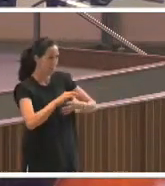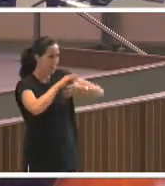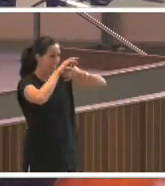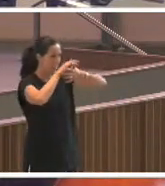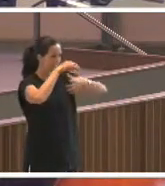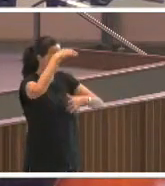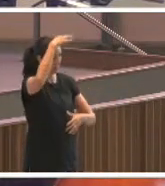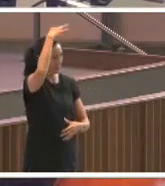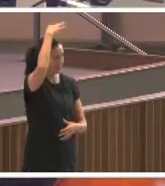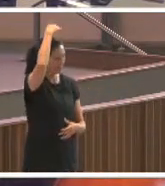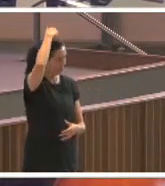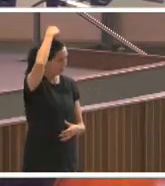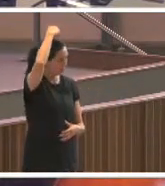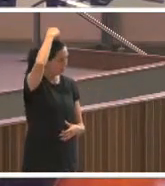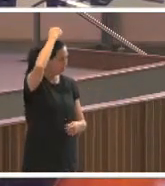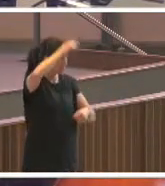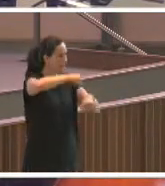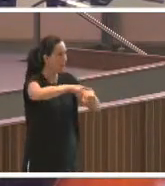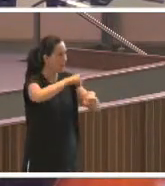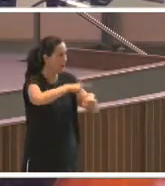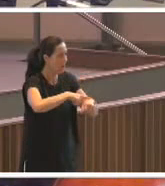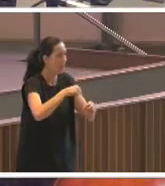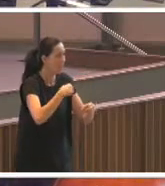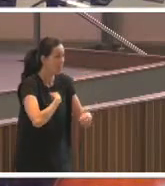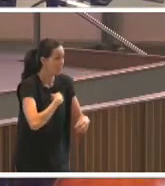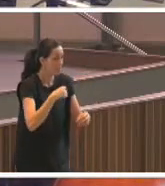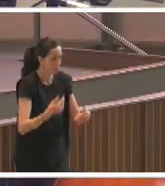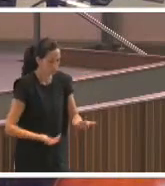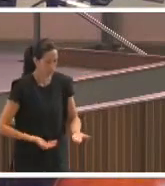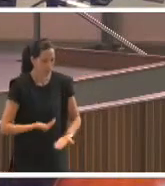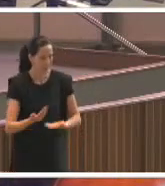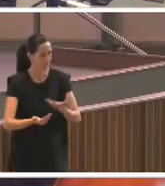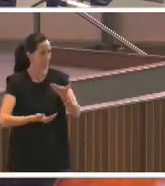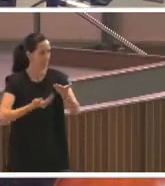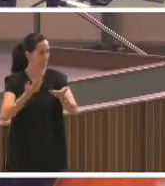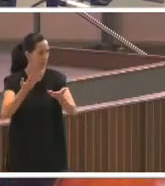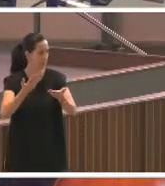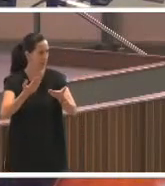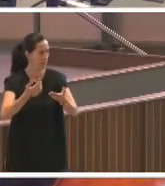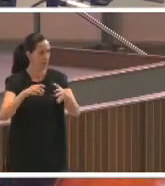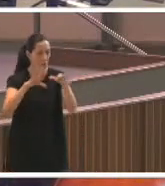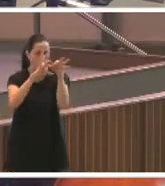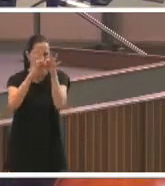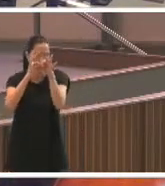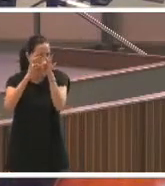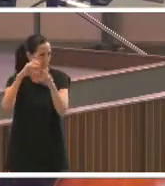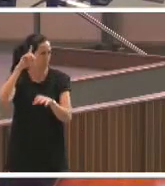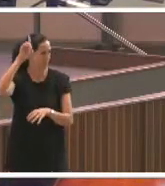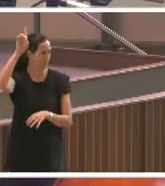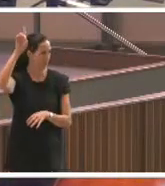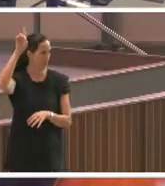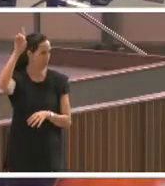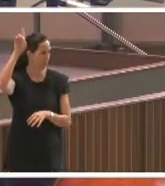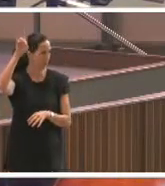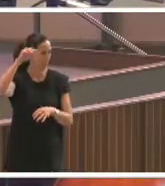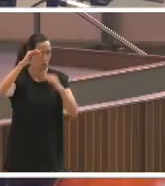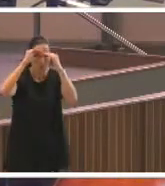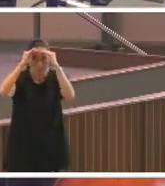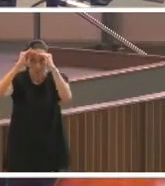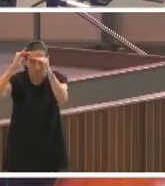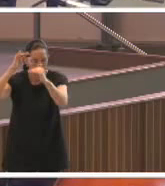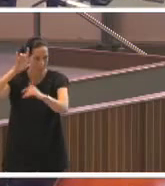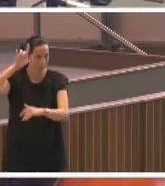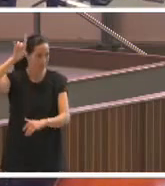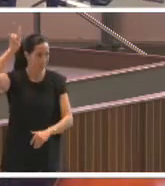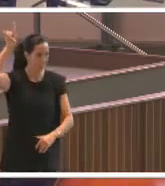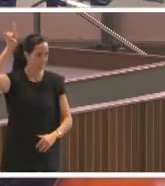orgulho é da autoridade de Jesus sobre as suas ovelhas, e o orgulho é o privilégio que a